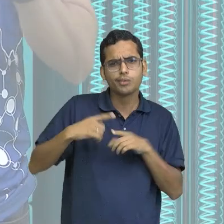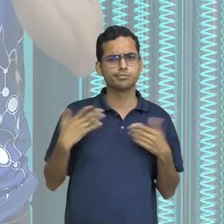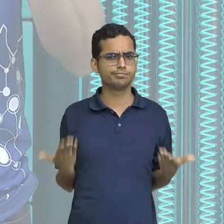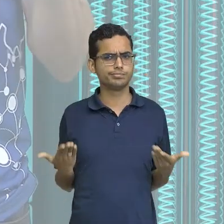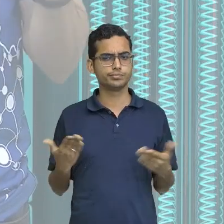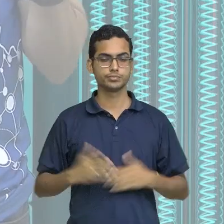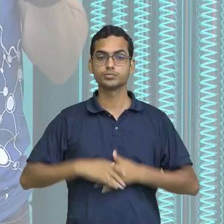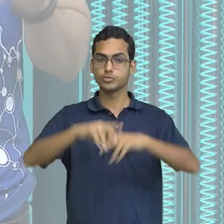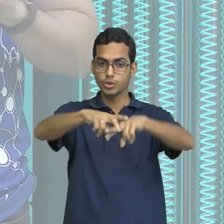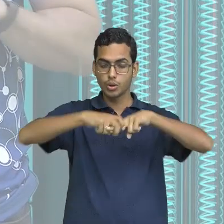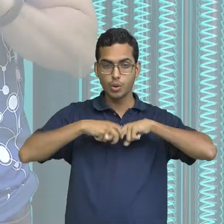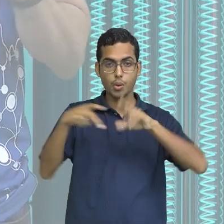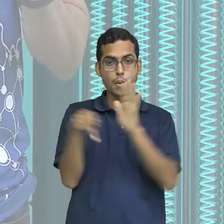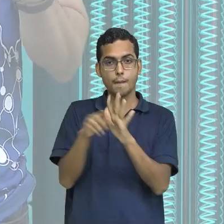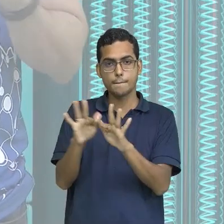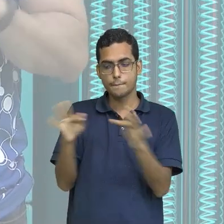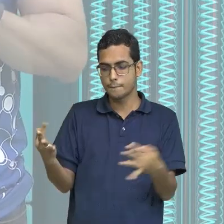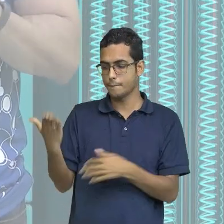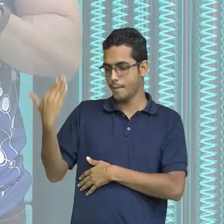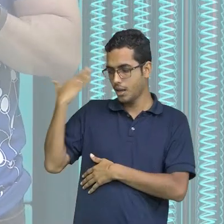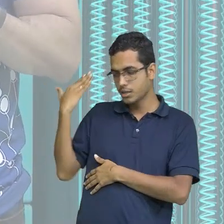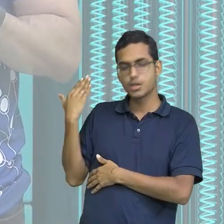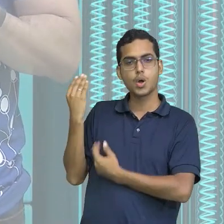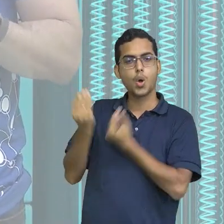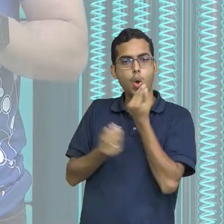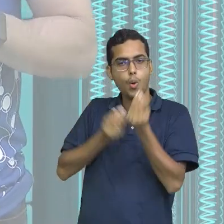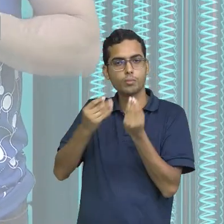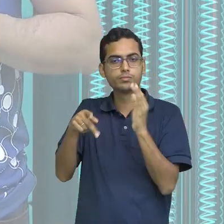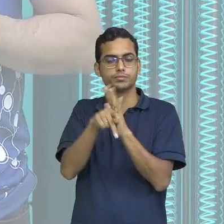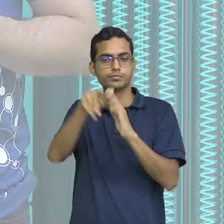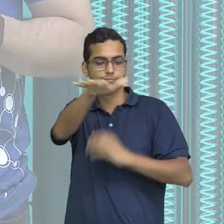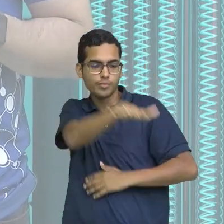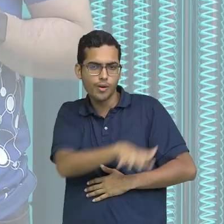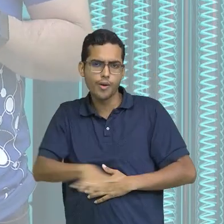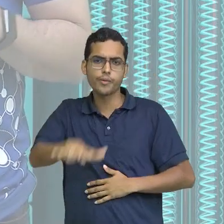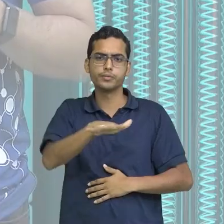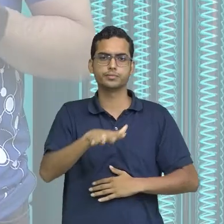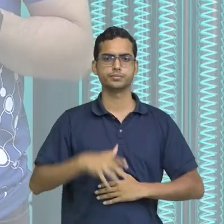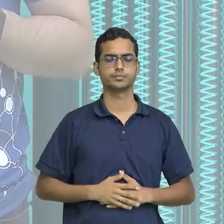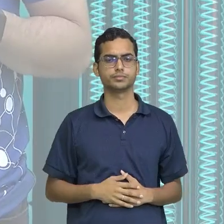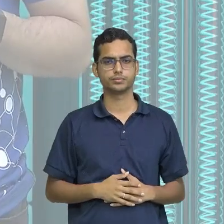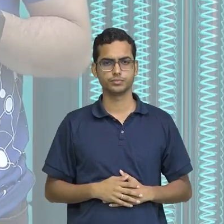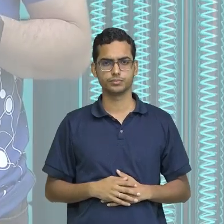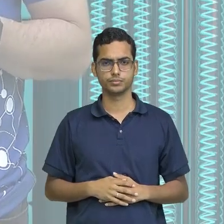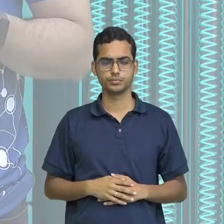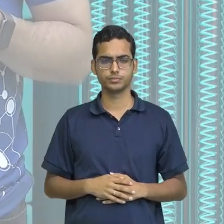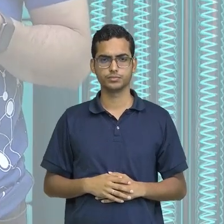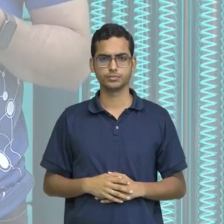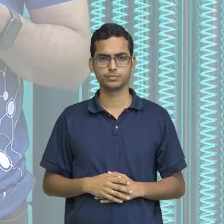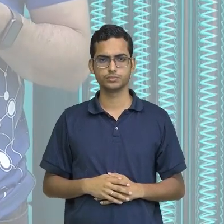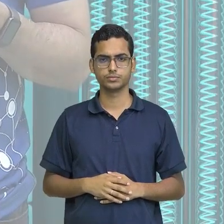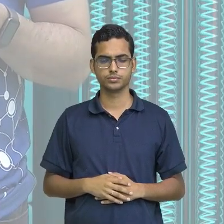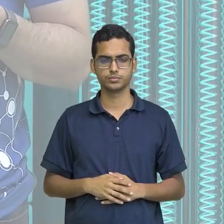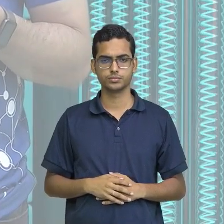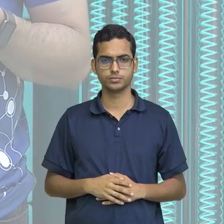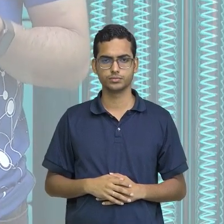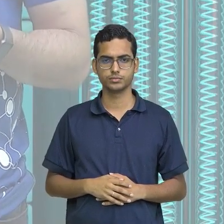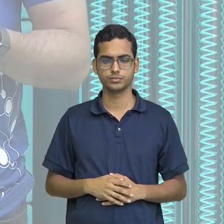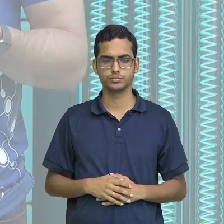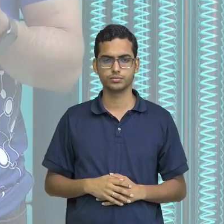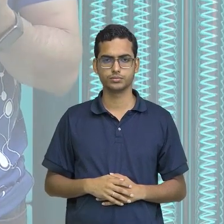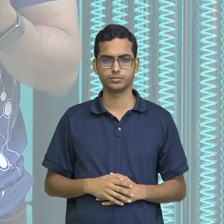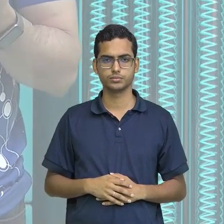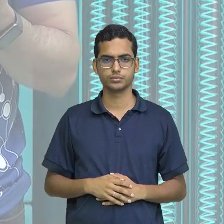um passado de modo geral. Eu fiz tal coisa ontem, pronto, acabou. Só que há situações, há construções, onde eu tenho que